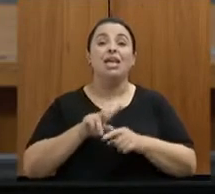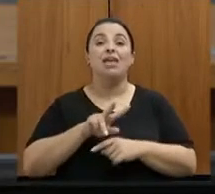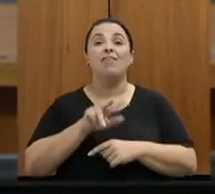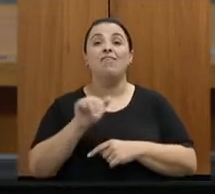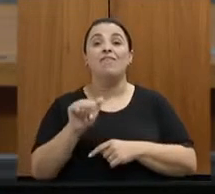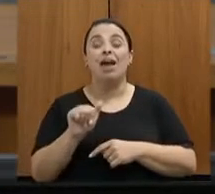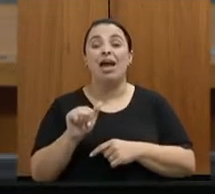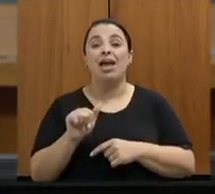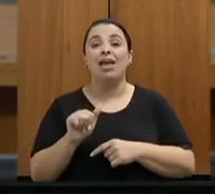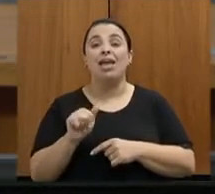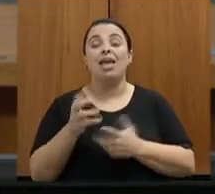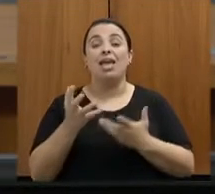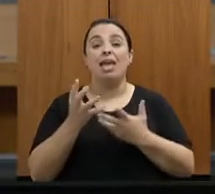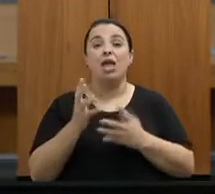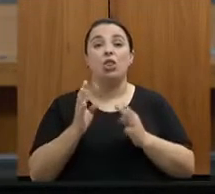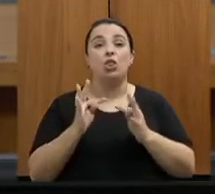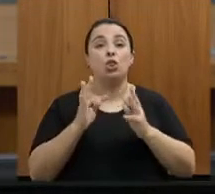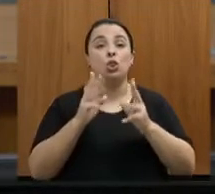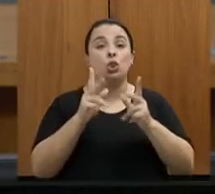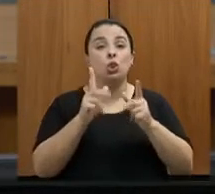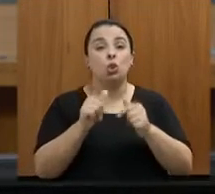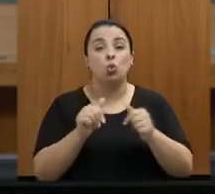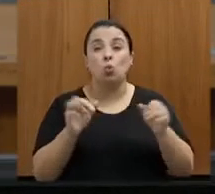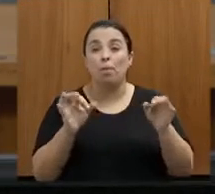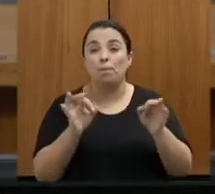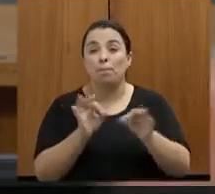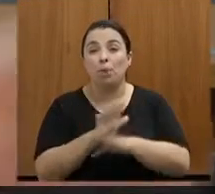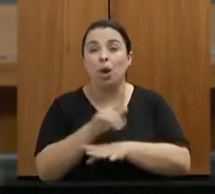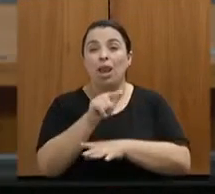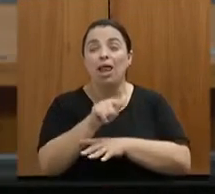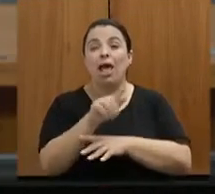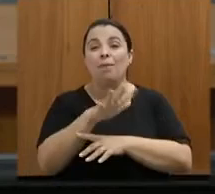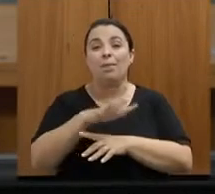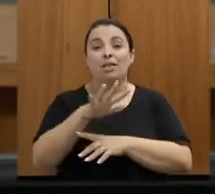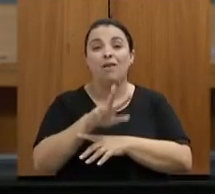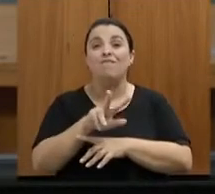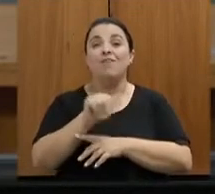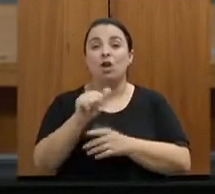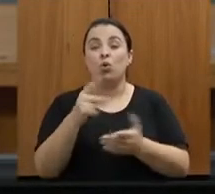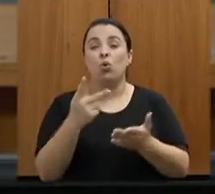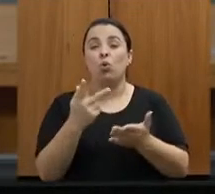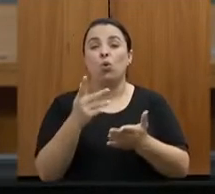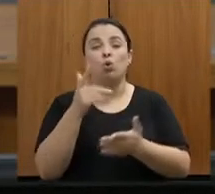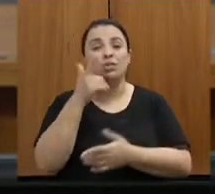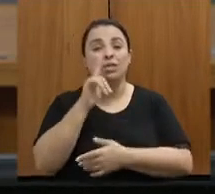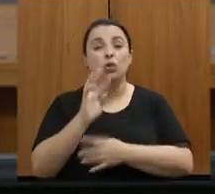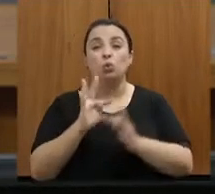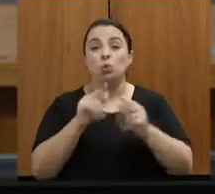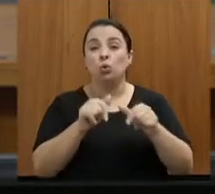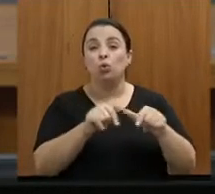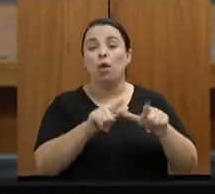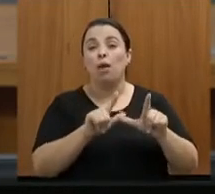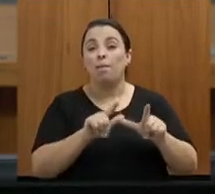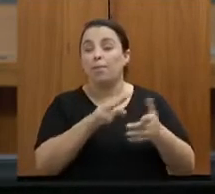integral do Palmital. Então, quando a gente fala que a população de baixa renda, aquela que mais